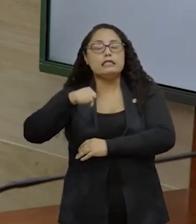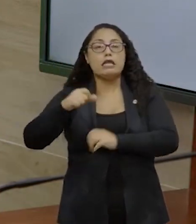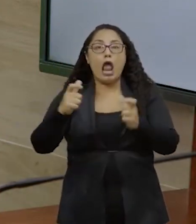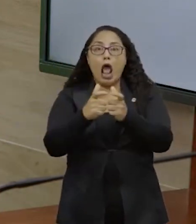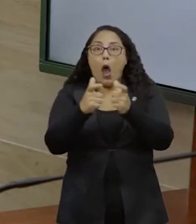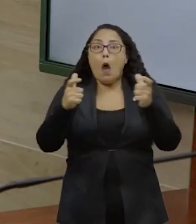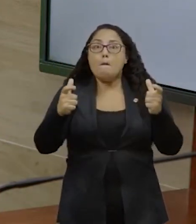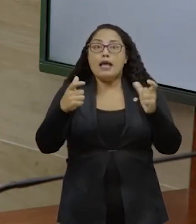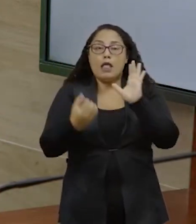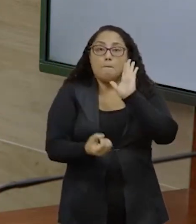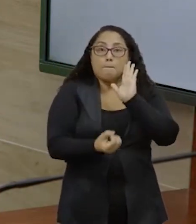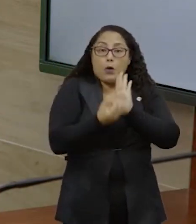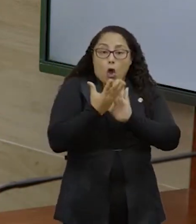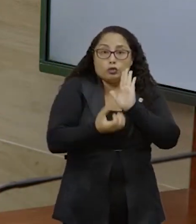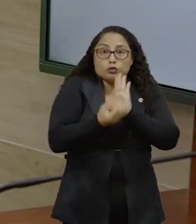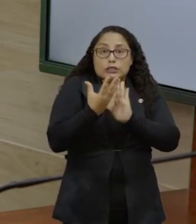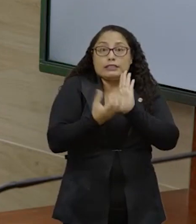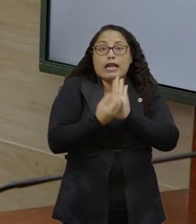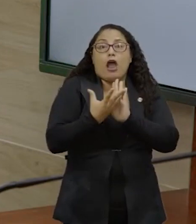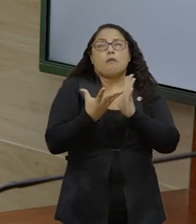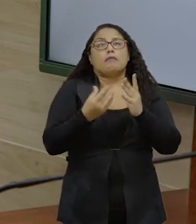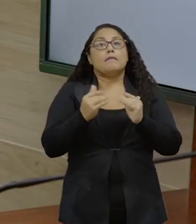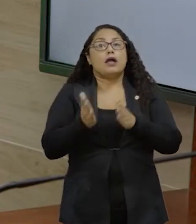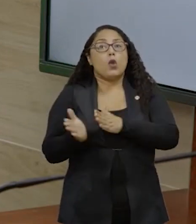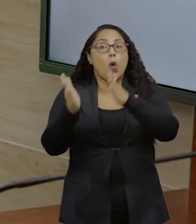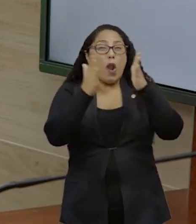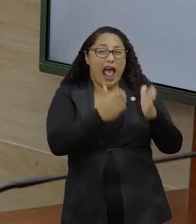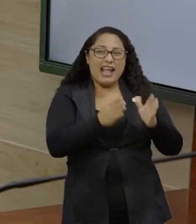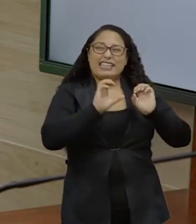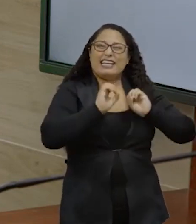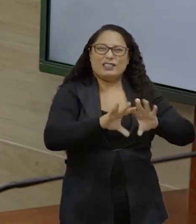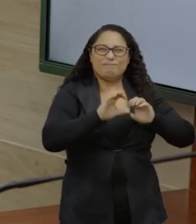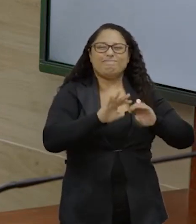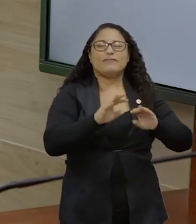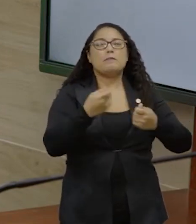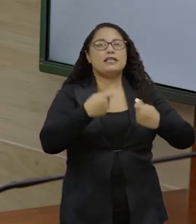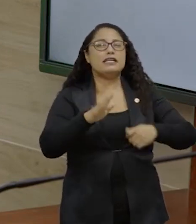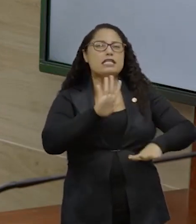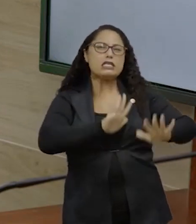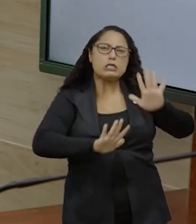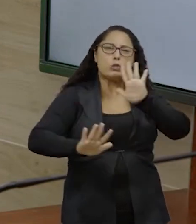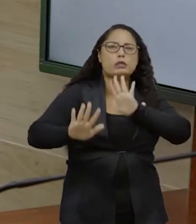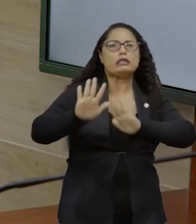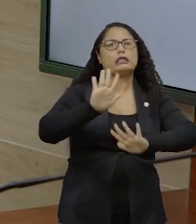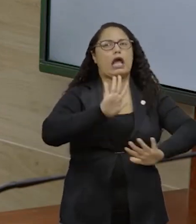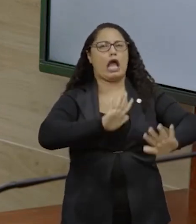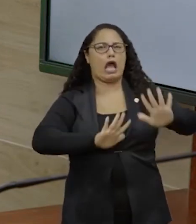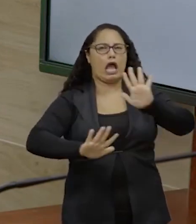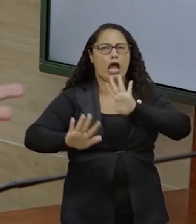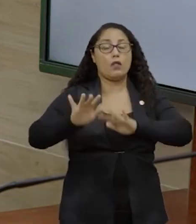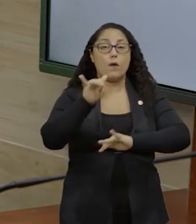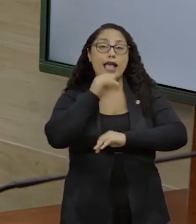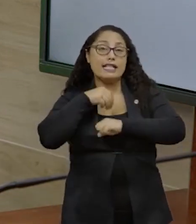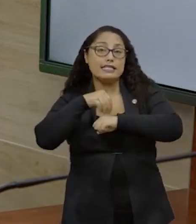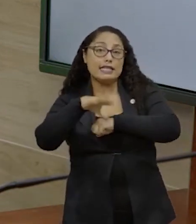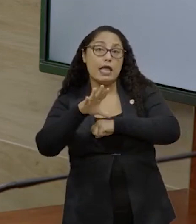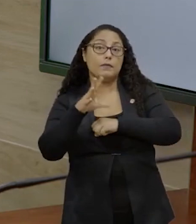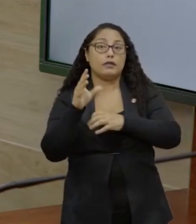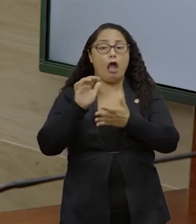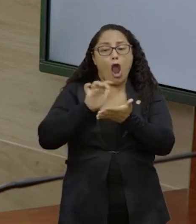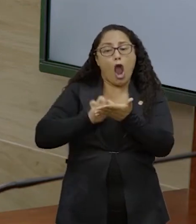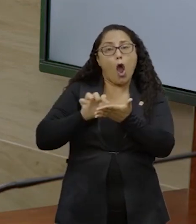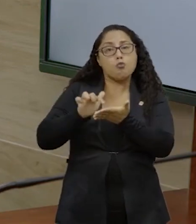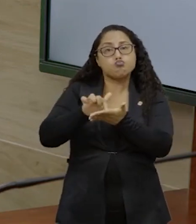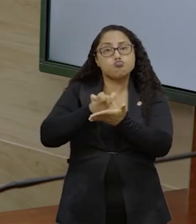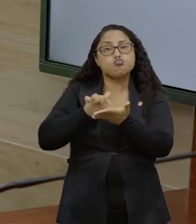aumenta muito a produtividade. Mas no lado da educação, acho que a gente tem que usar com uma certa cautela. É um exemplo, por exemplo, da calculadora,